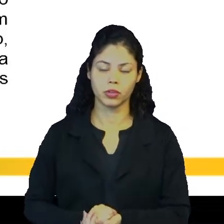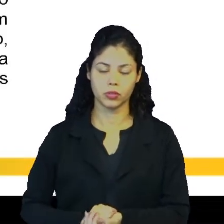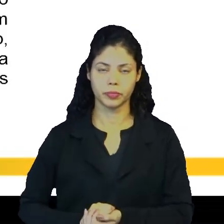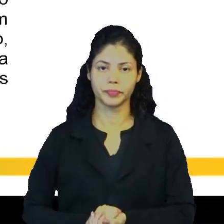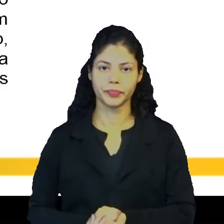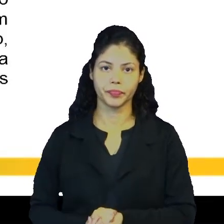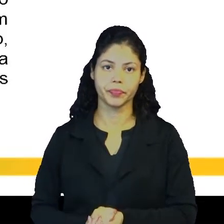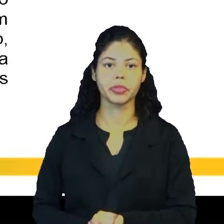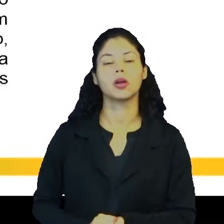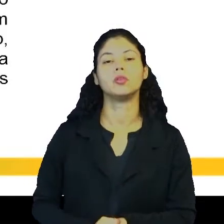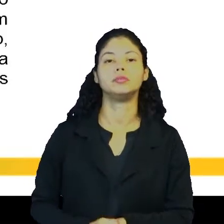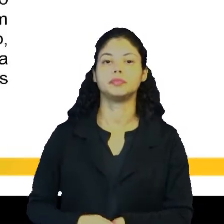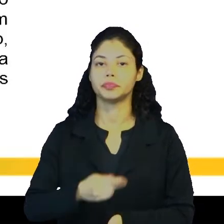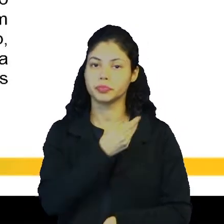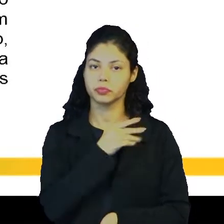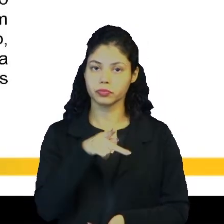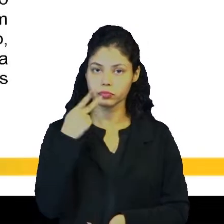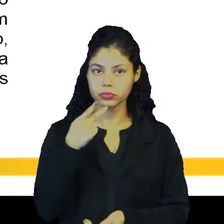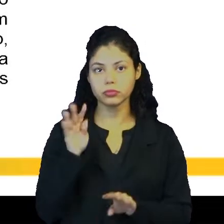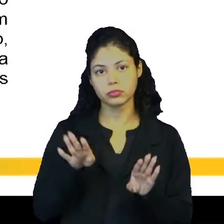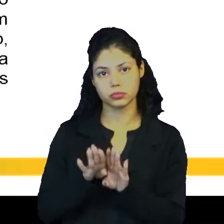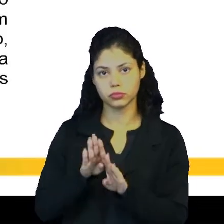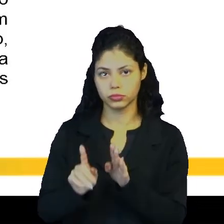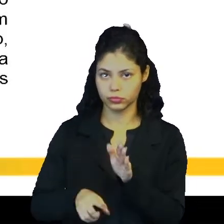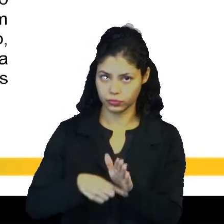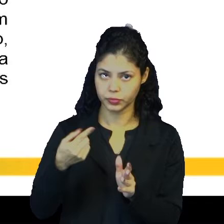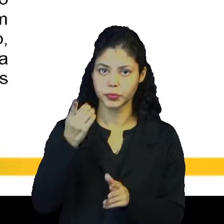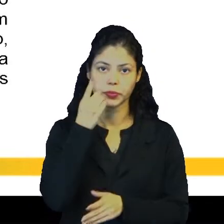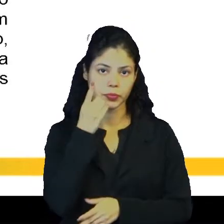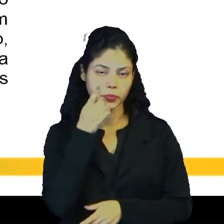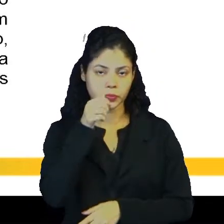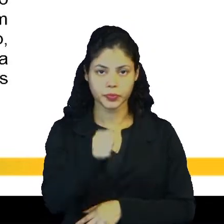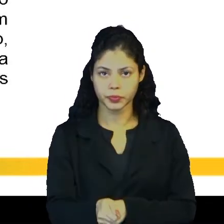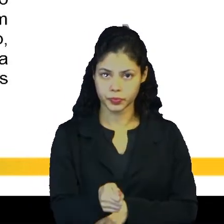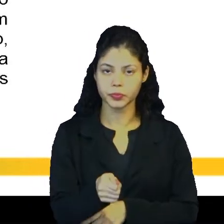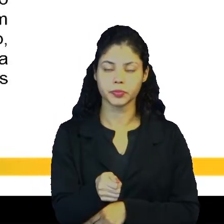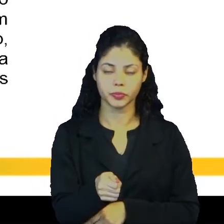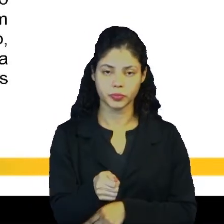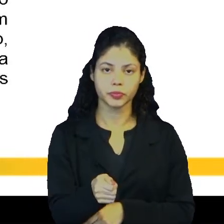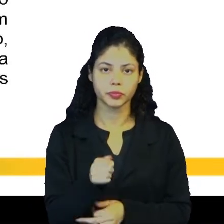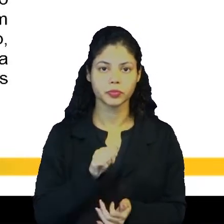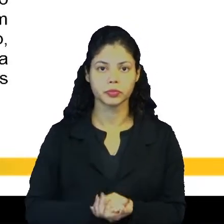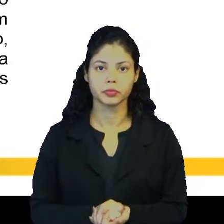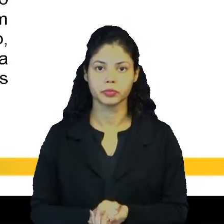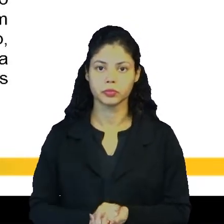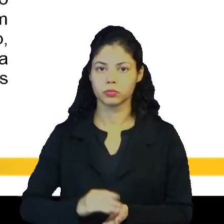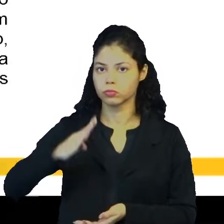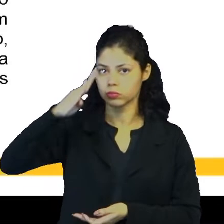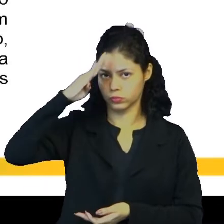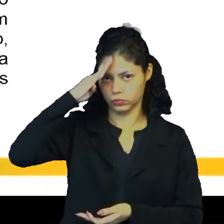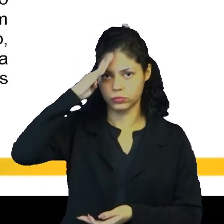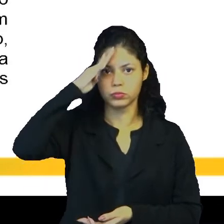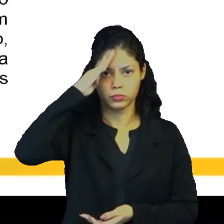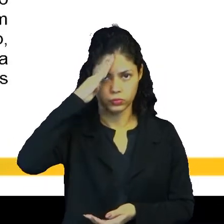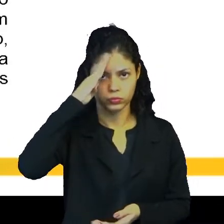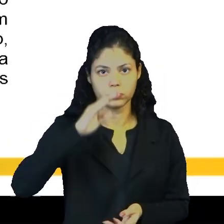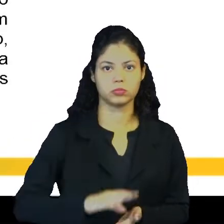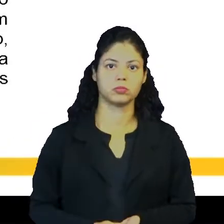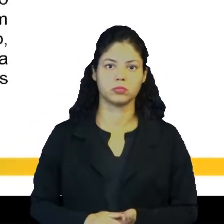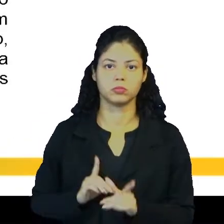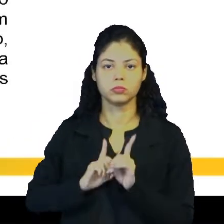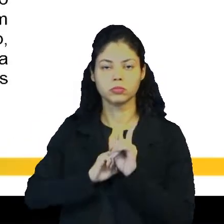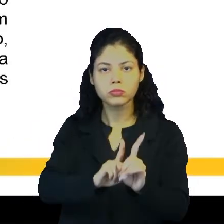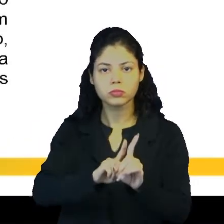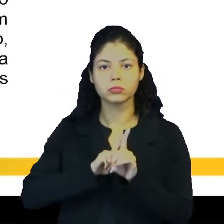Munhoz, que era um político chileno, afirmou que desde o primeiro dia da ditadura, o general Pinochet autorizou a perseguição de